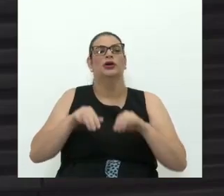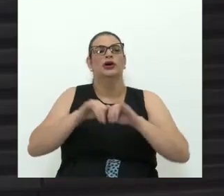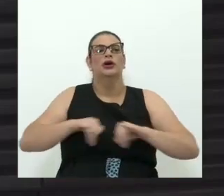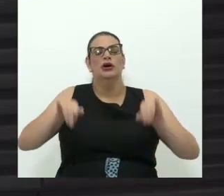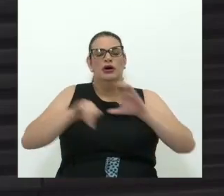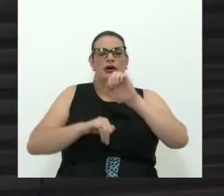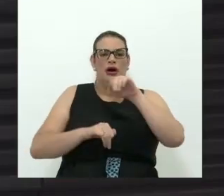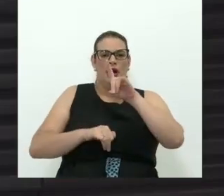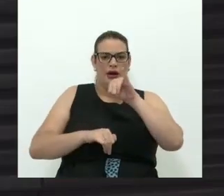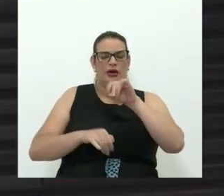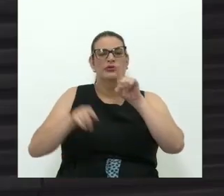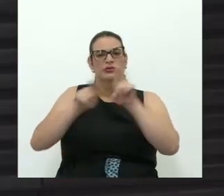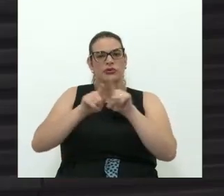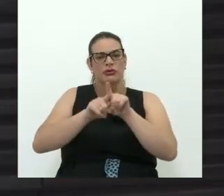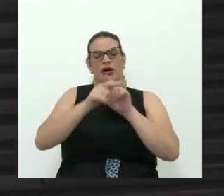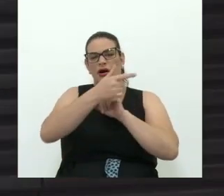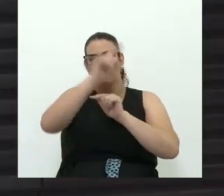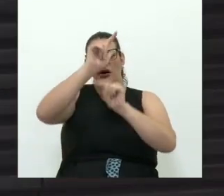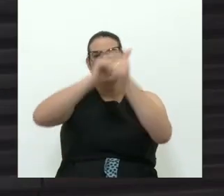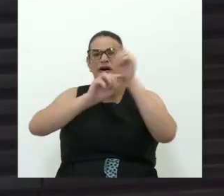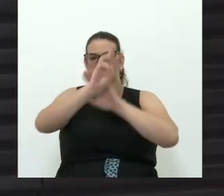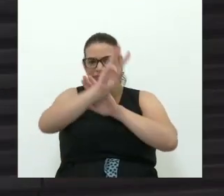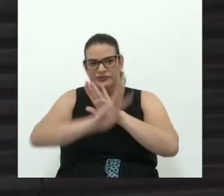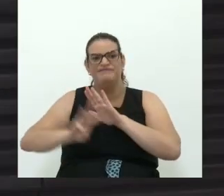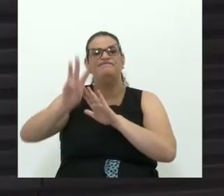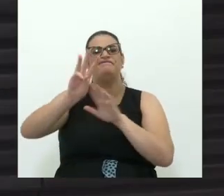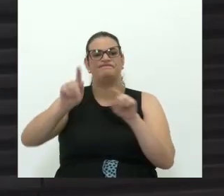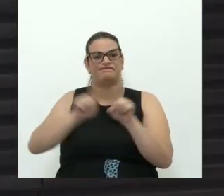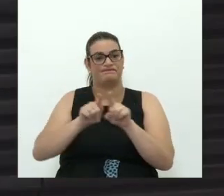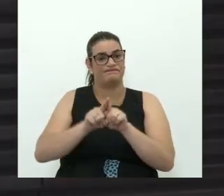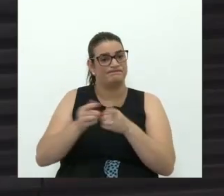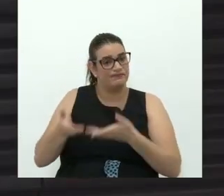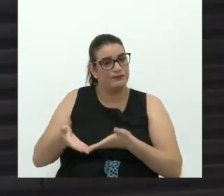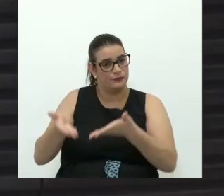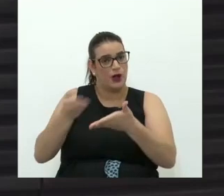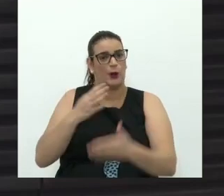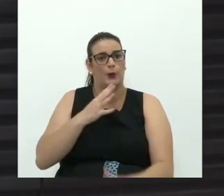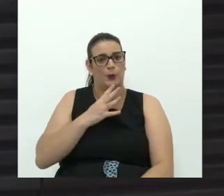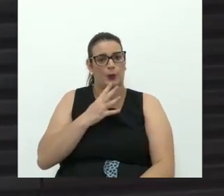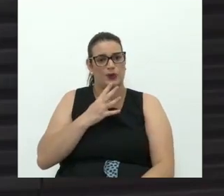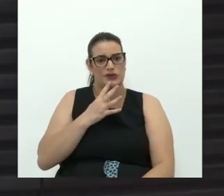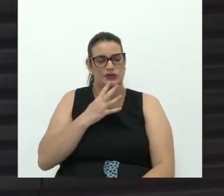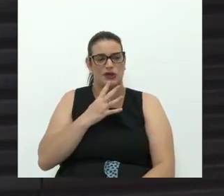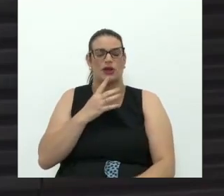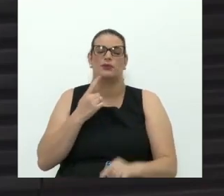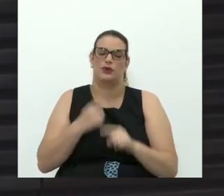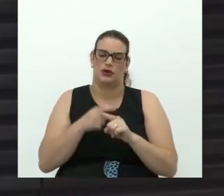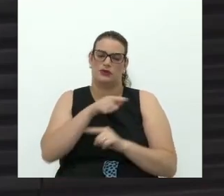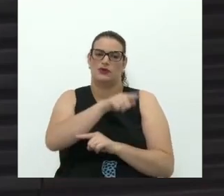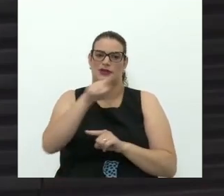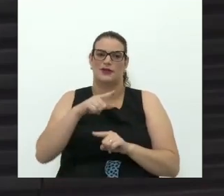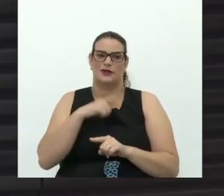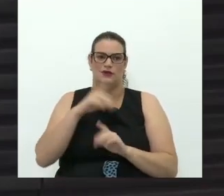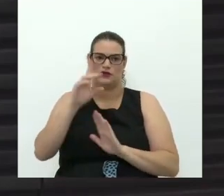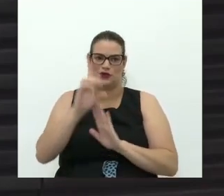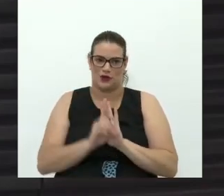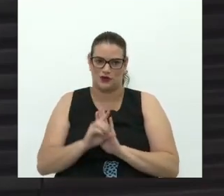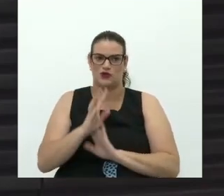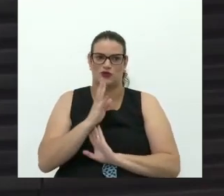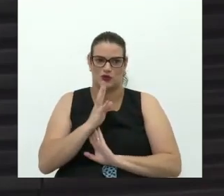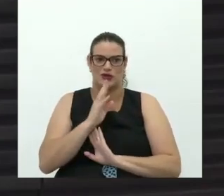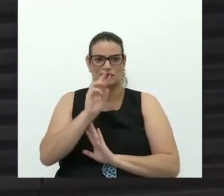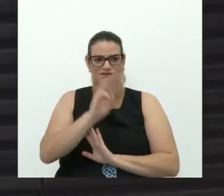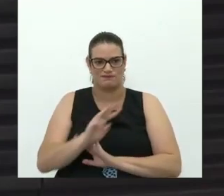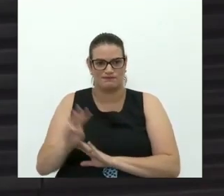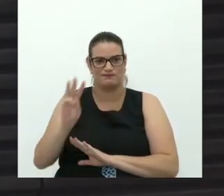também outros portais que eu convido vocês a conhecerem porque vocês tem o direito de conhecer esses canais